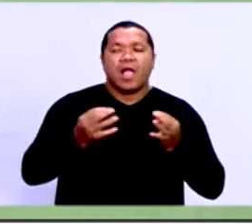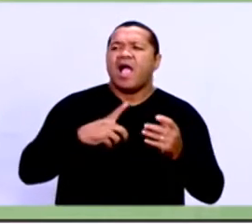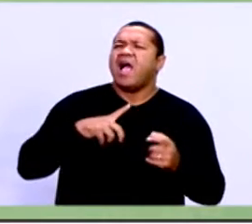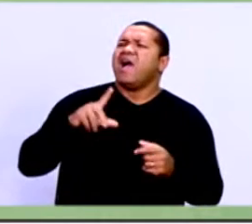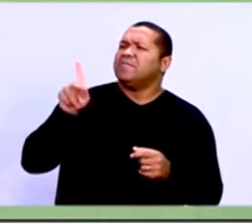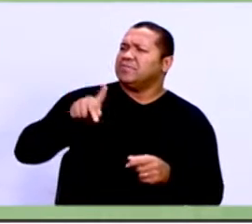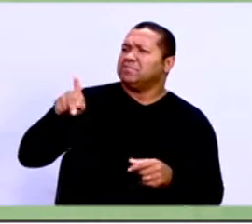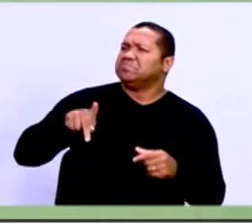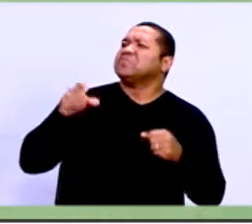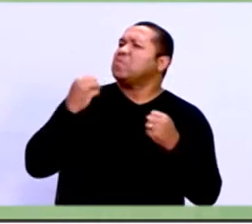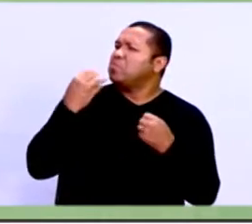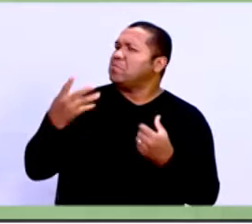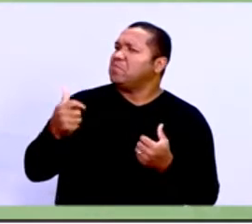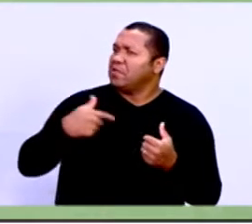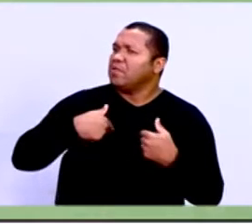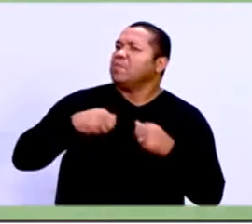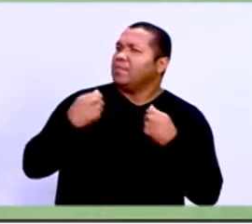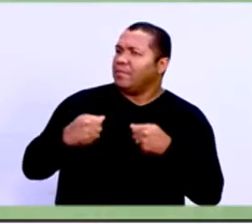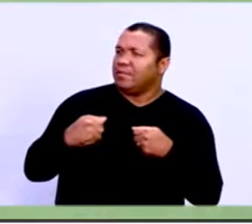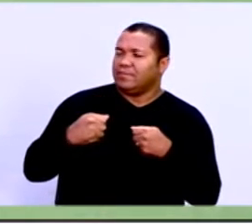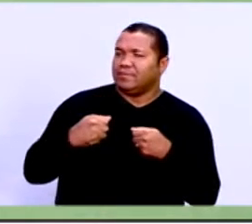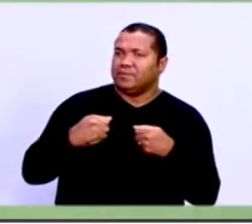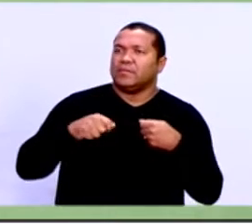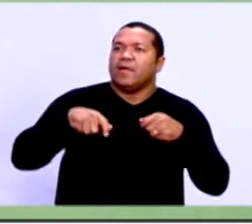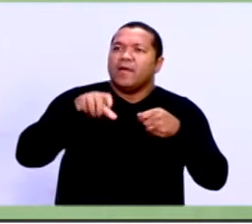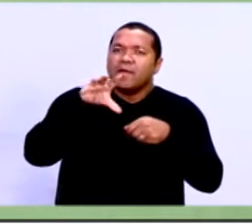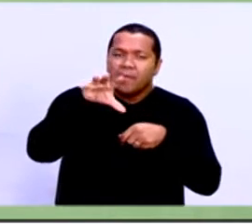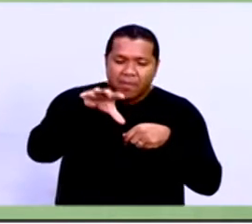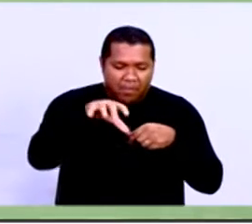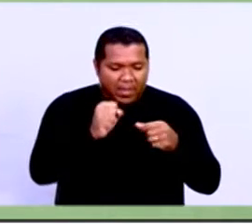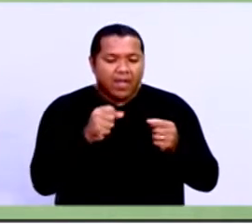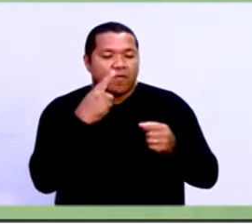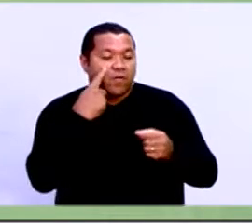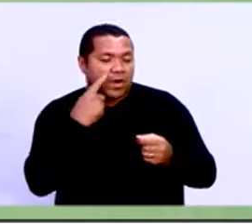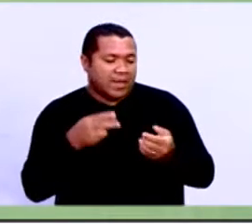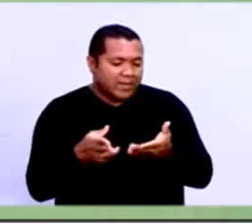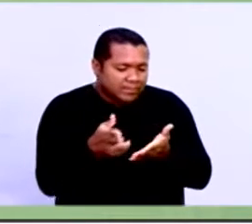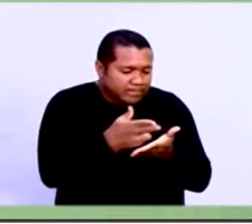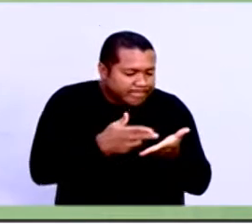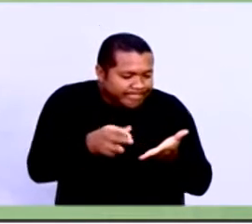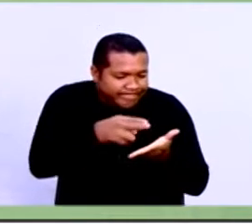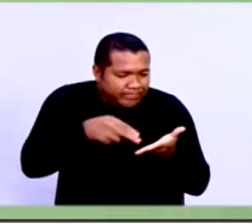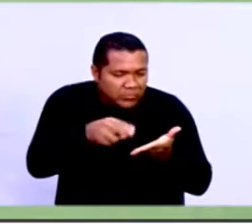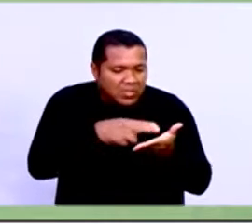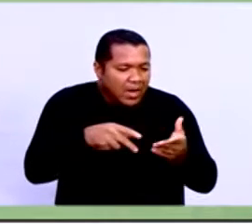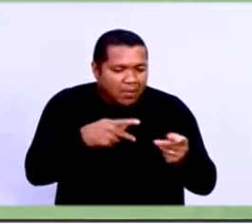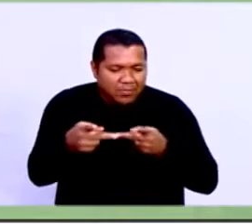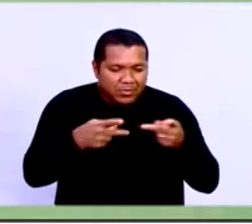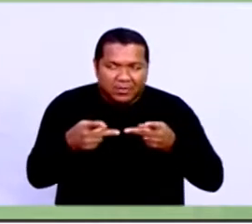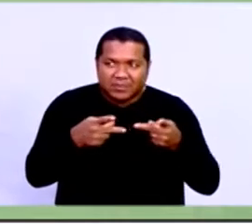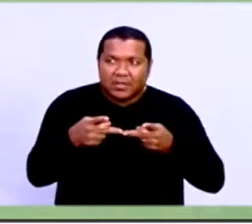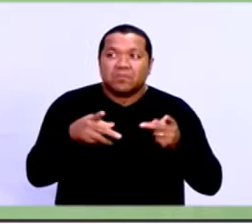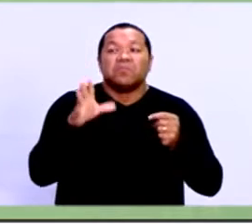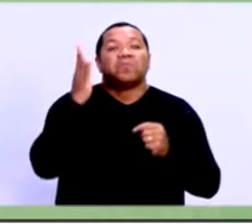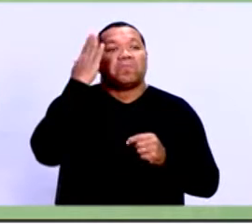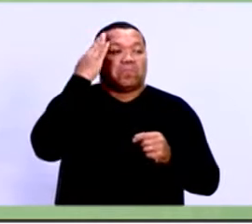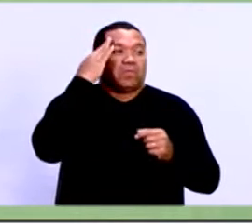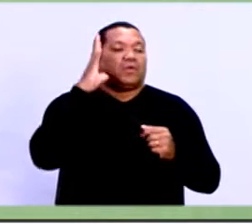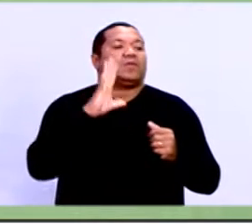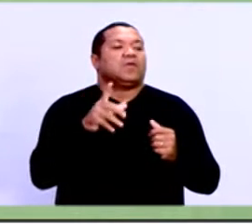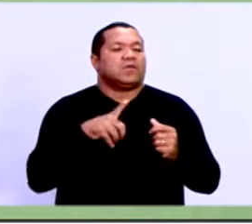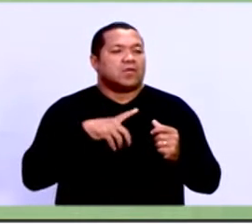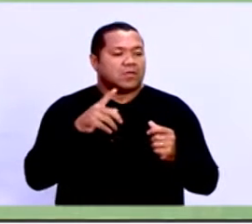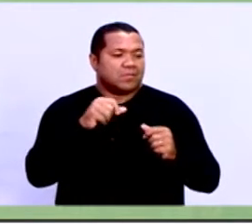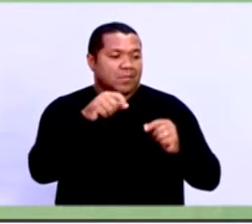tudo bem eu posso pegar lá vou desenhar qualquer coisa um projetinho porque já sei o